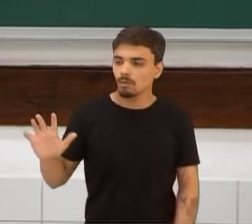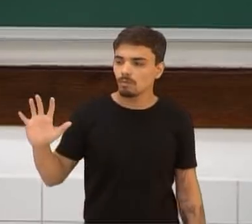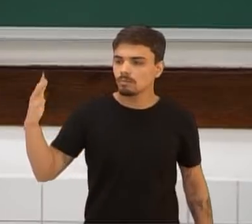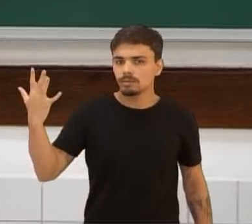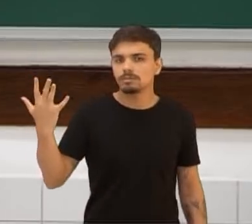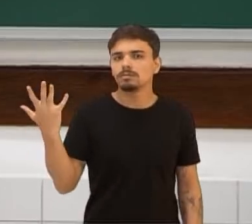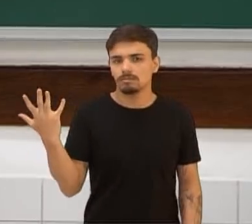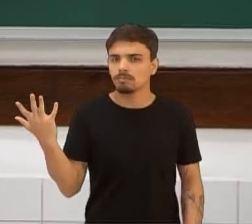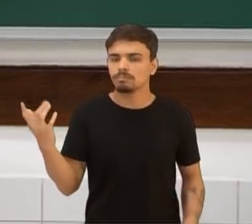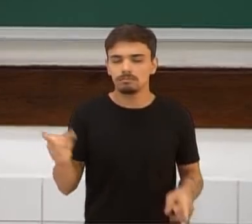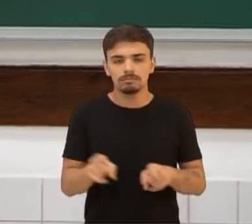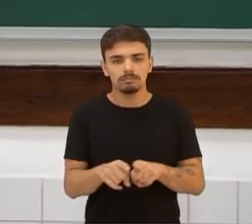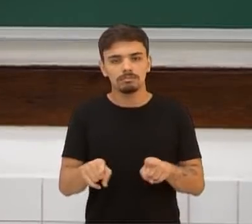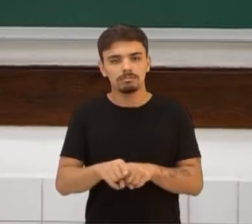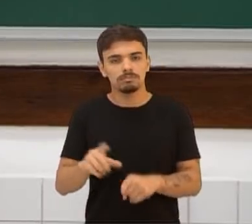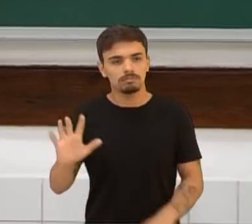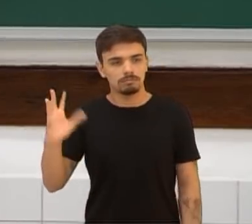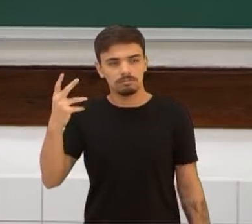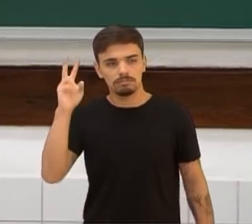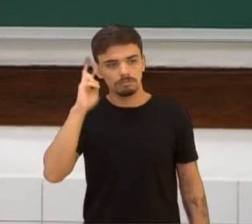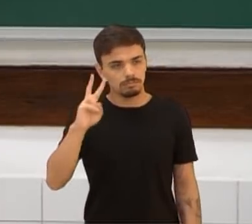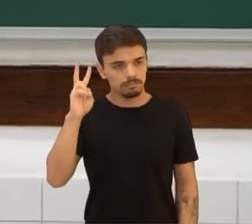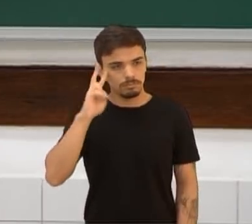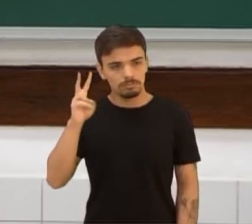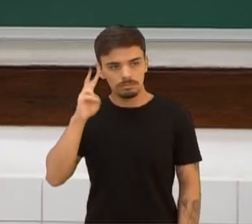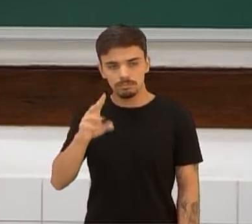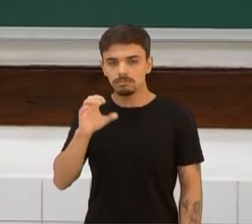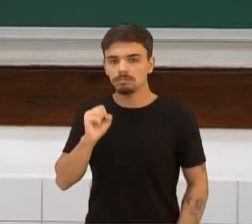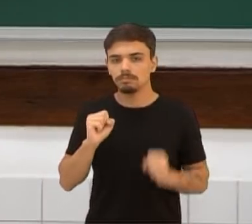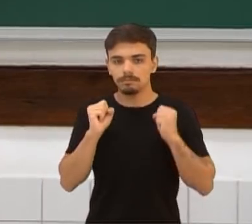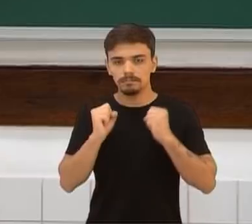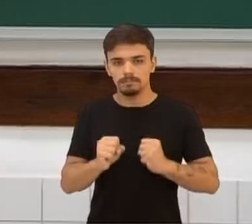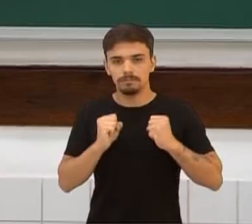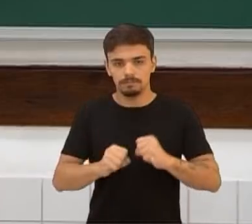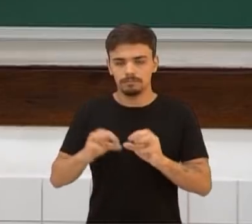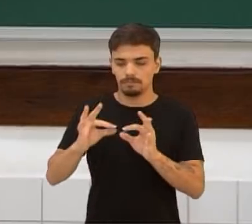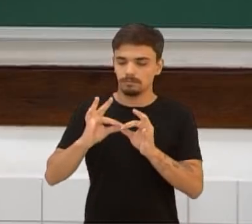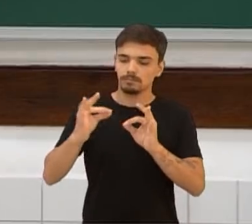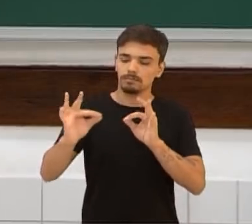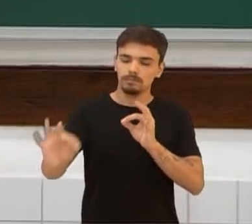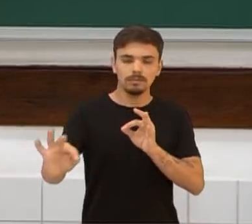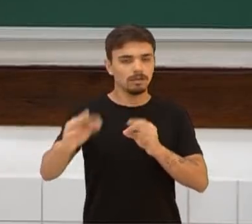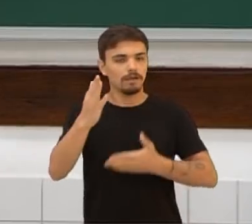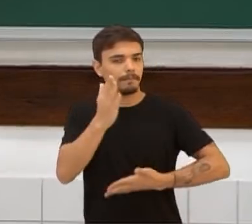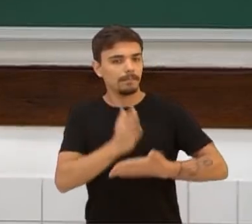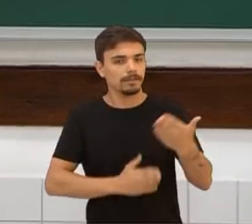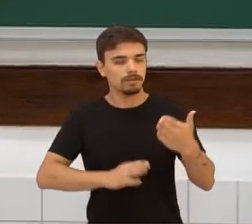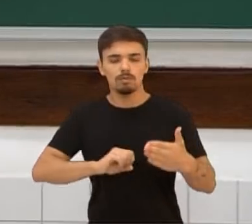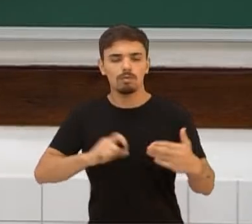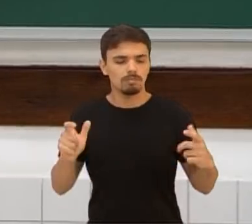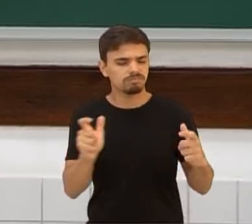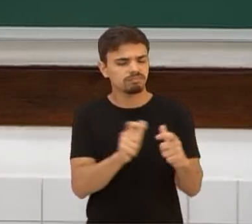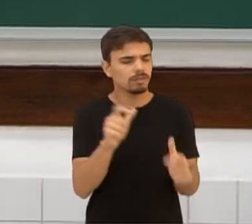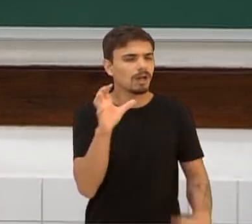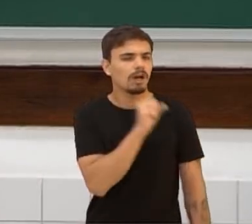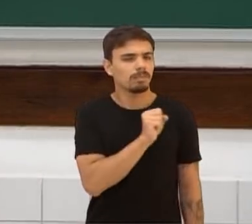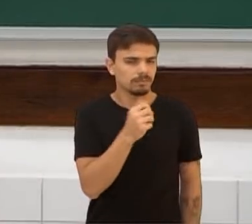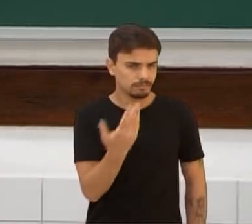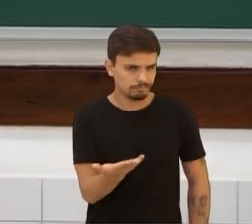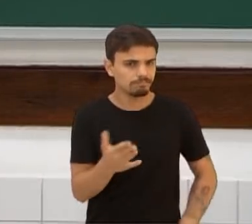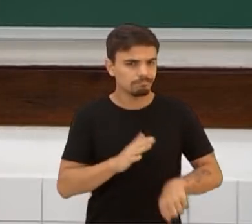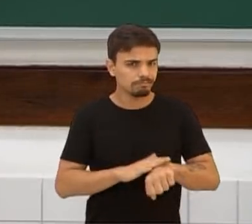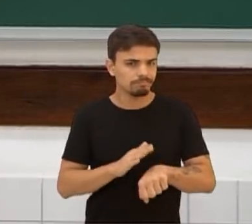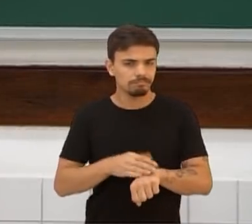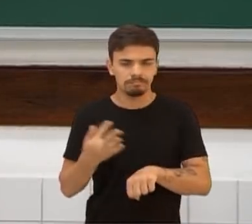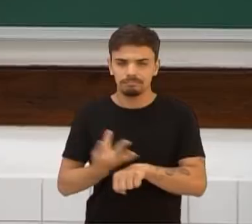acontecimento, de um determinado fato histórico. Eles podem ser de longa, de média ou de curta duração. Aqui eu trouxe